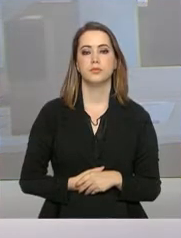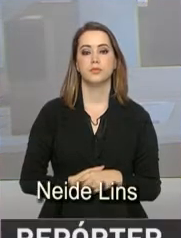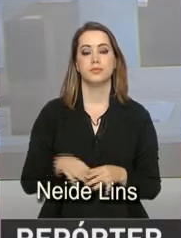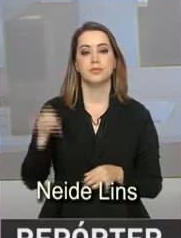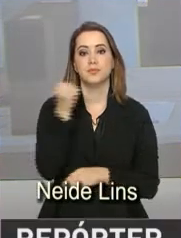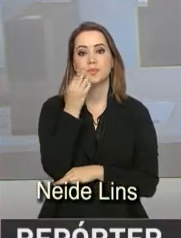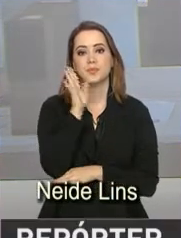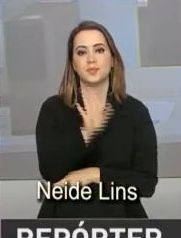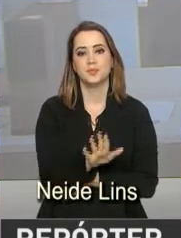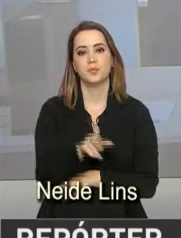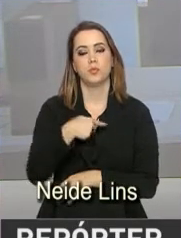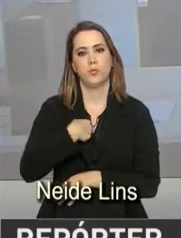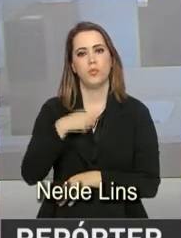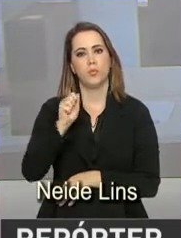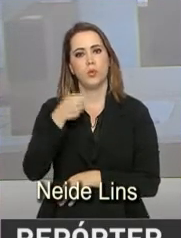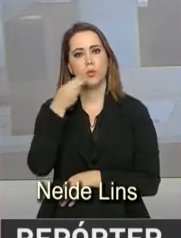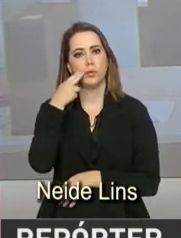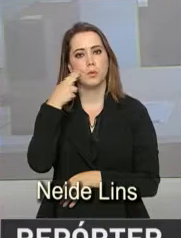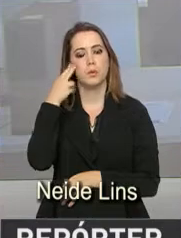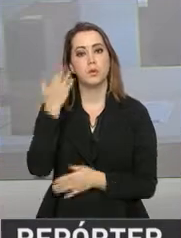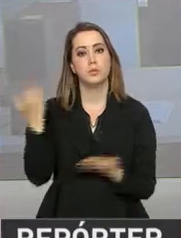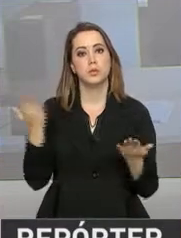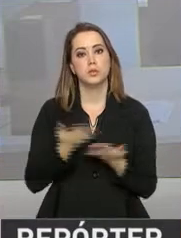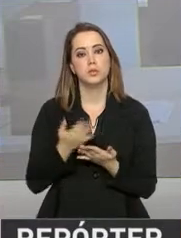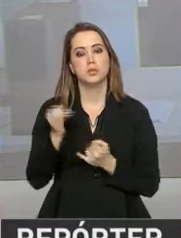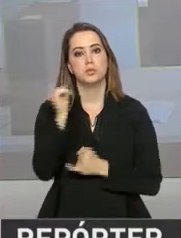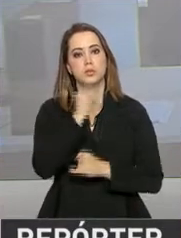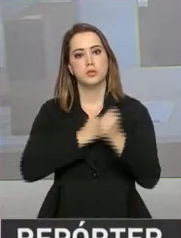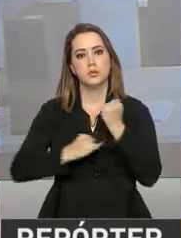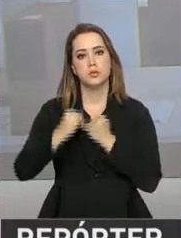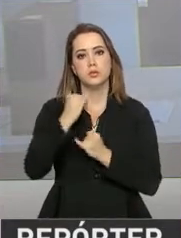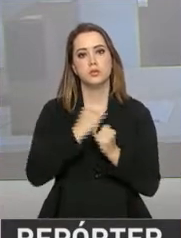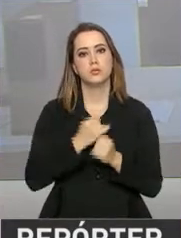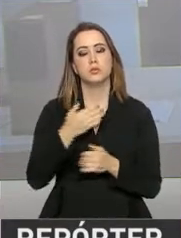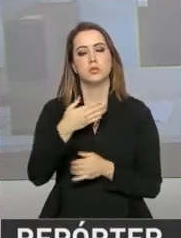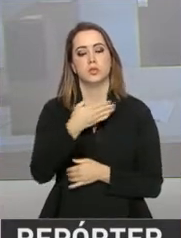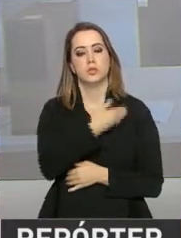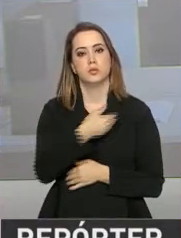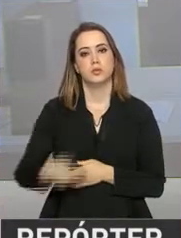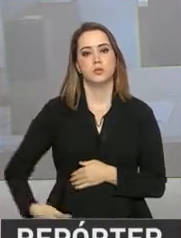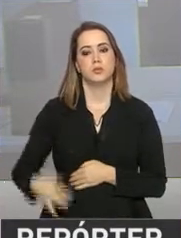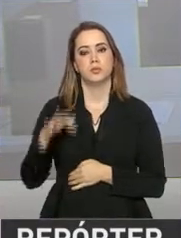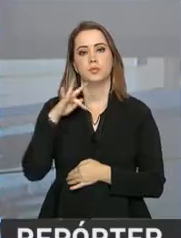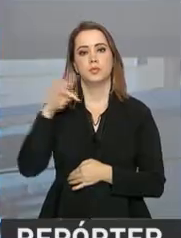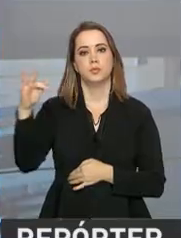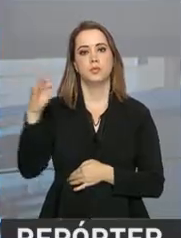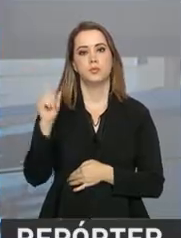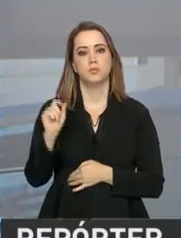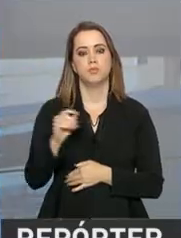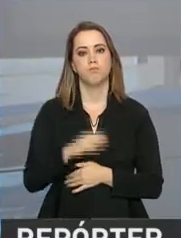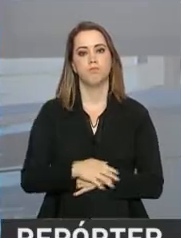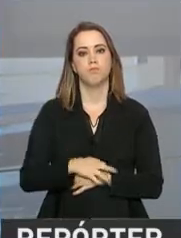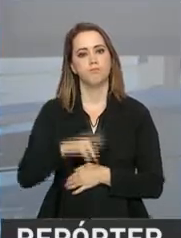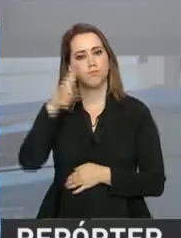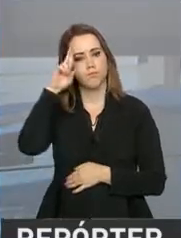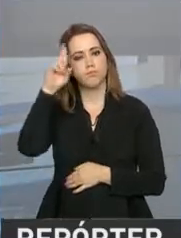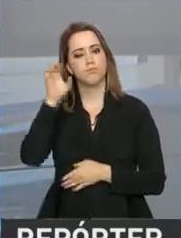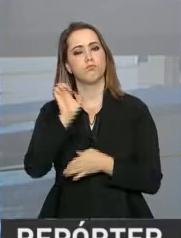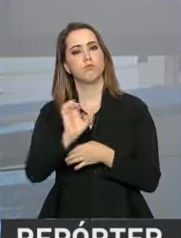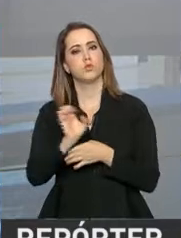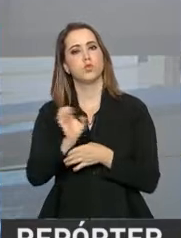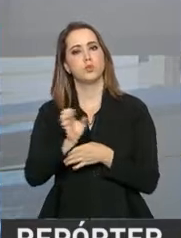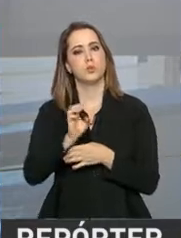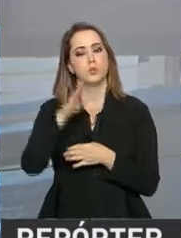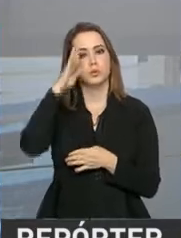Olá, boa tarde. Eu sou José Luiz Filho e a partir de agora trago para você as notícias do governo federal. Os chefes de Estado